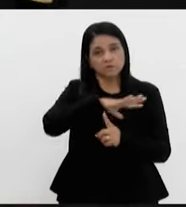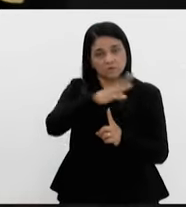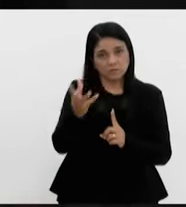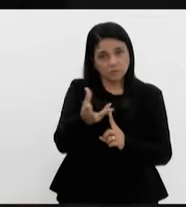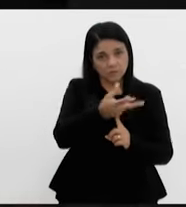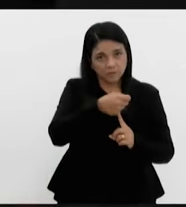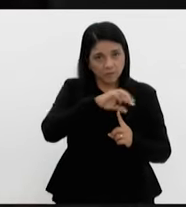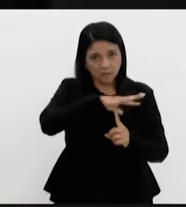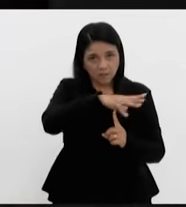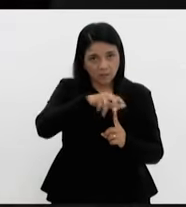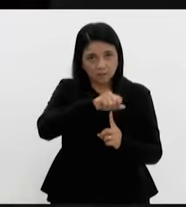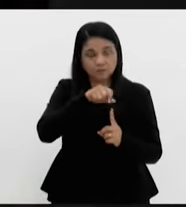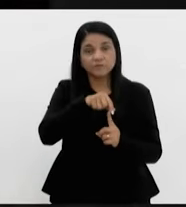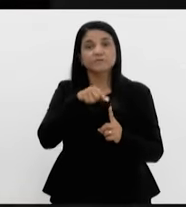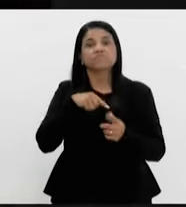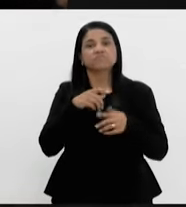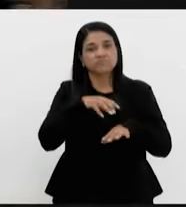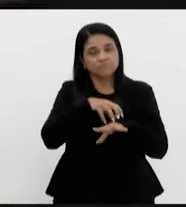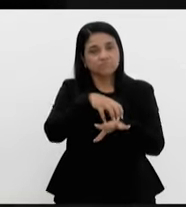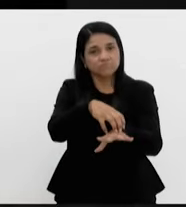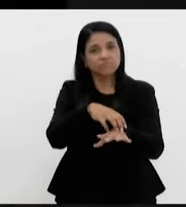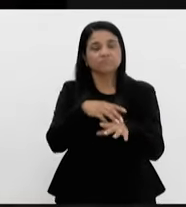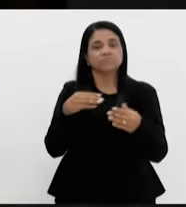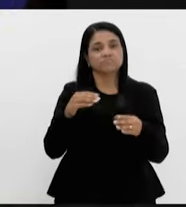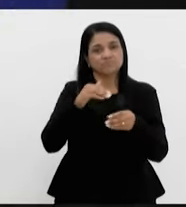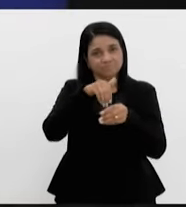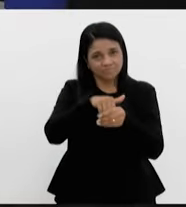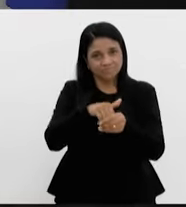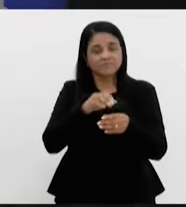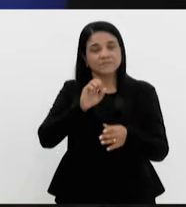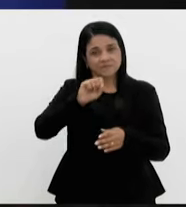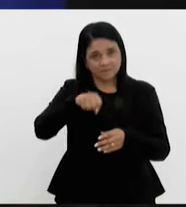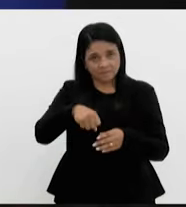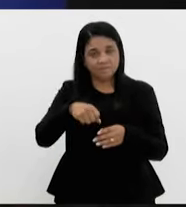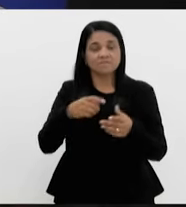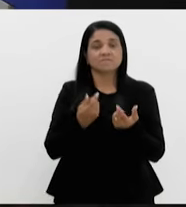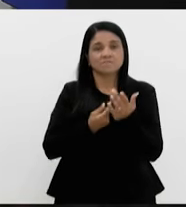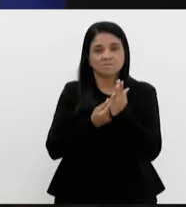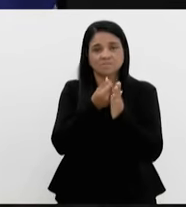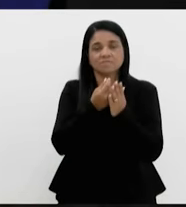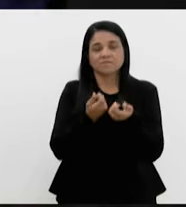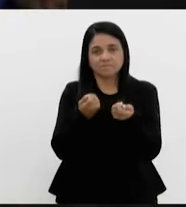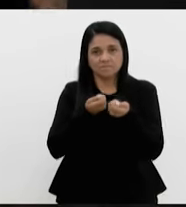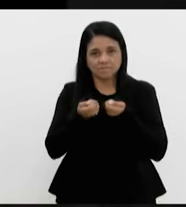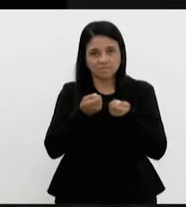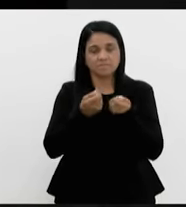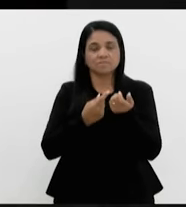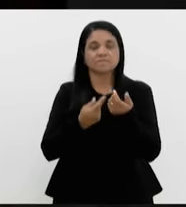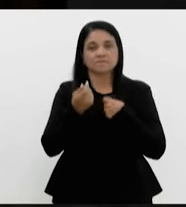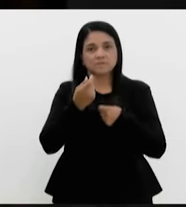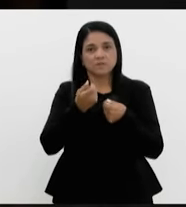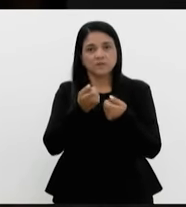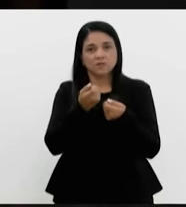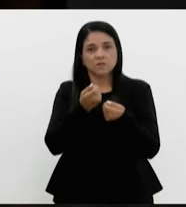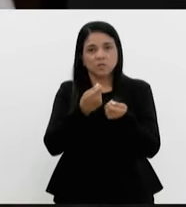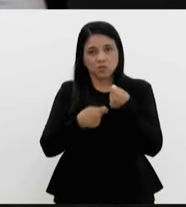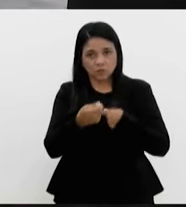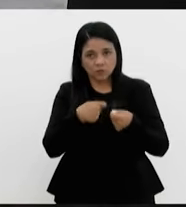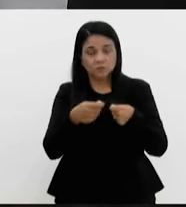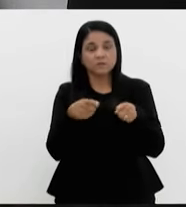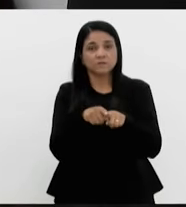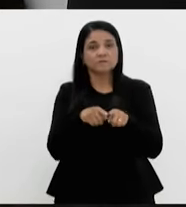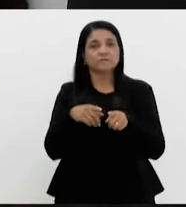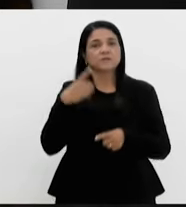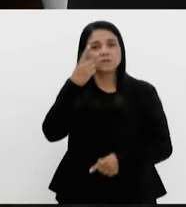favorável, de Transportes favorável, de Orçamento, Finanças, Fiscalização Financeira e Controle favorável. Relatores, deputados Carlos